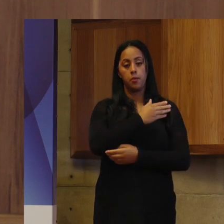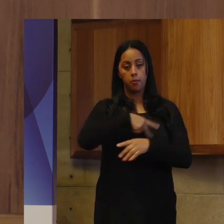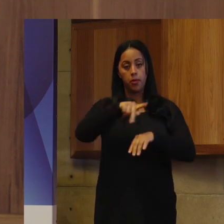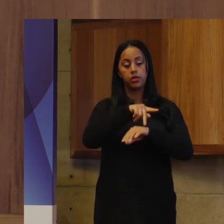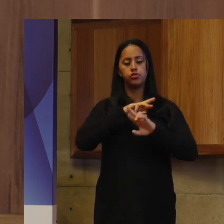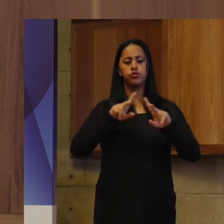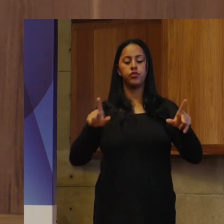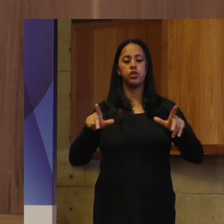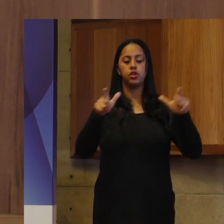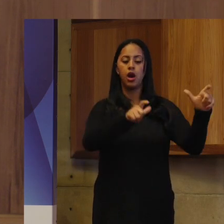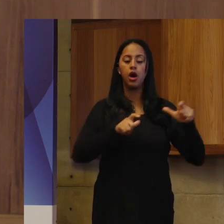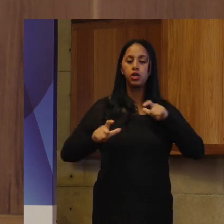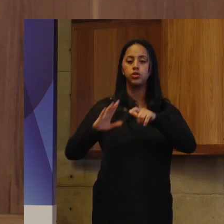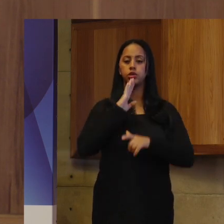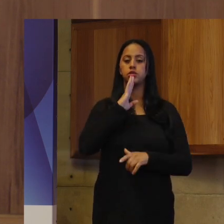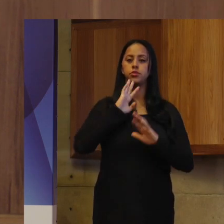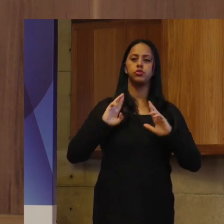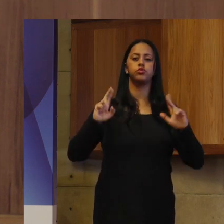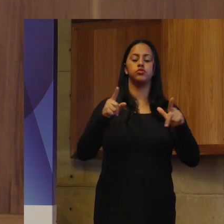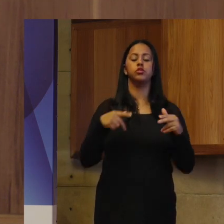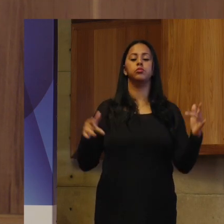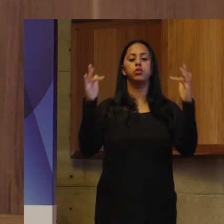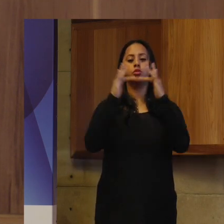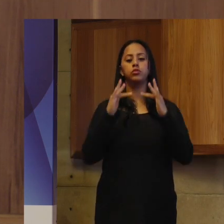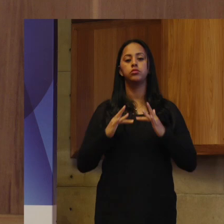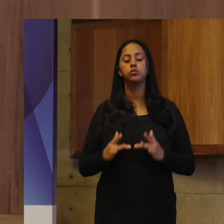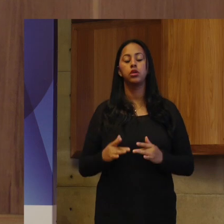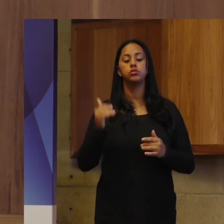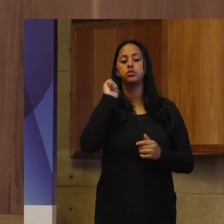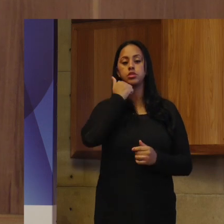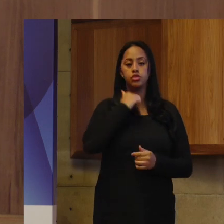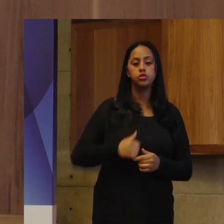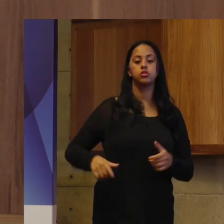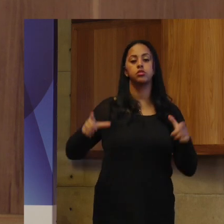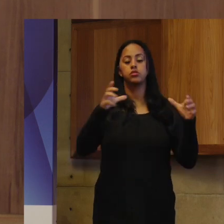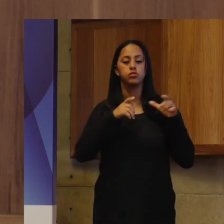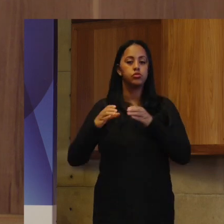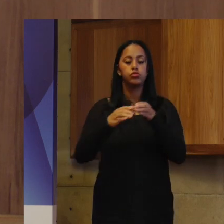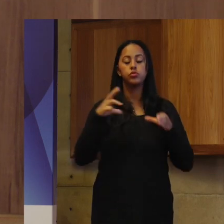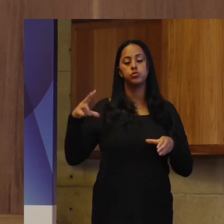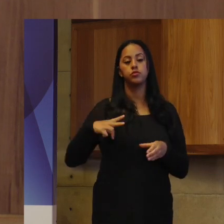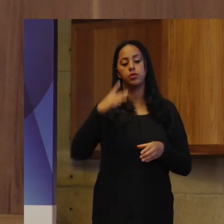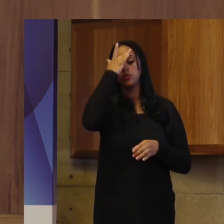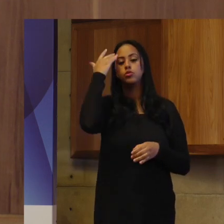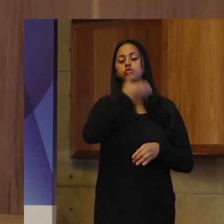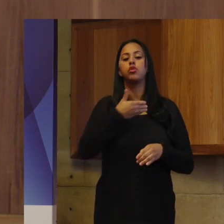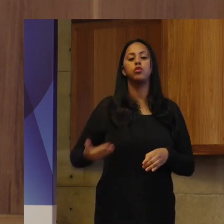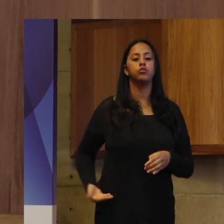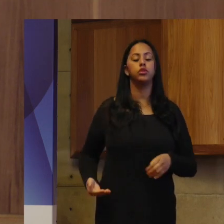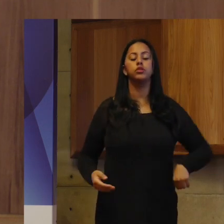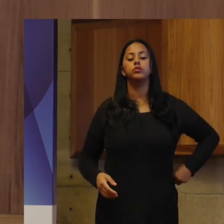as áreas do conhecimento, para colocar justamente em contato cientista, setor privado, pessoas de governo,